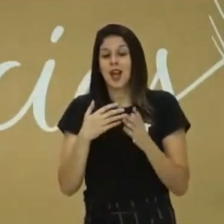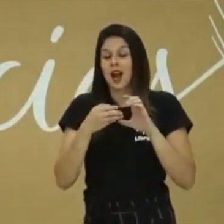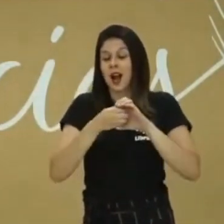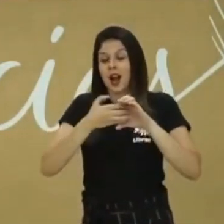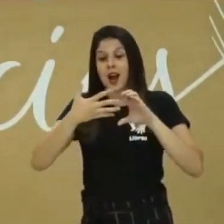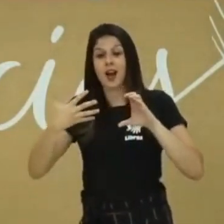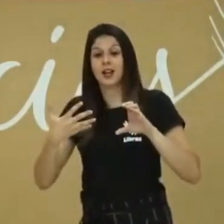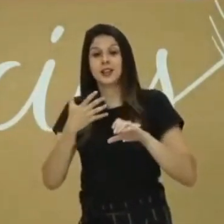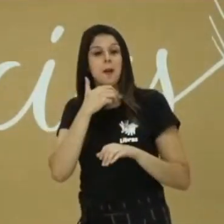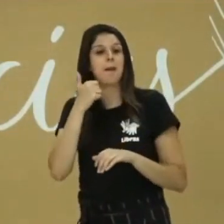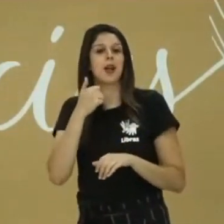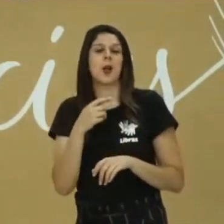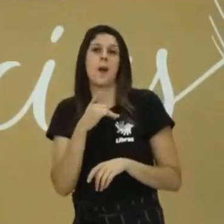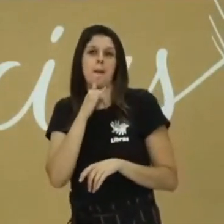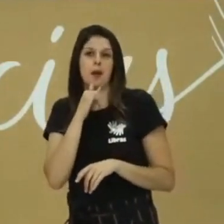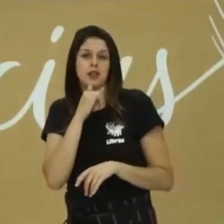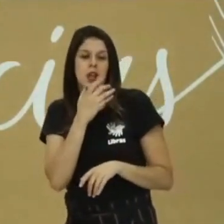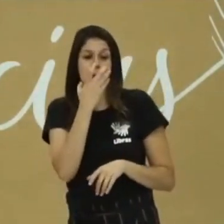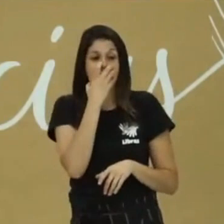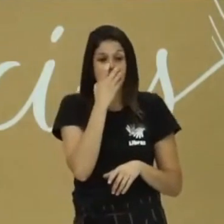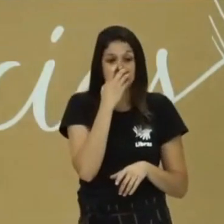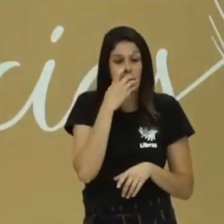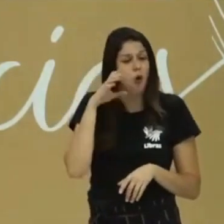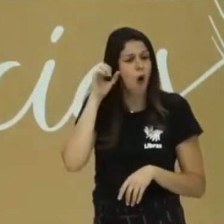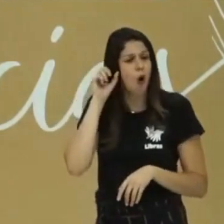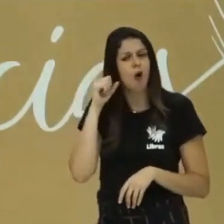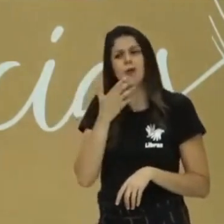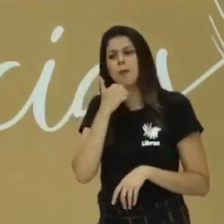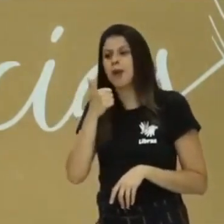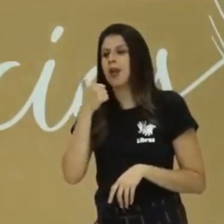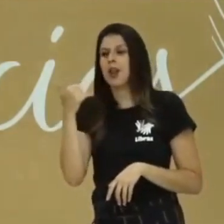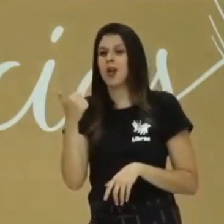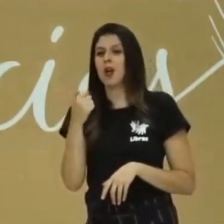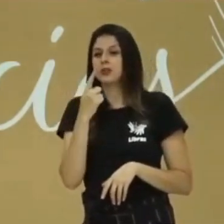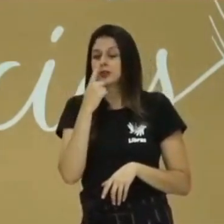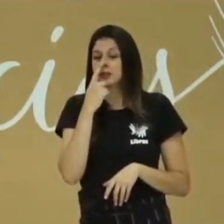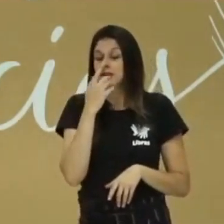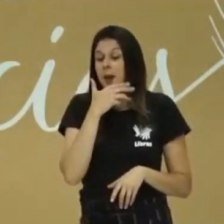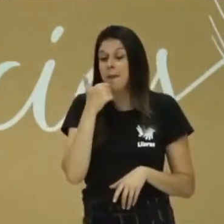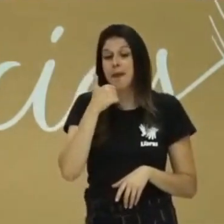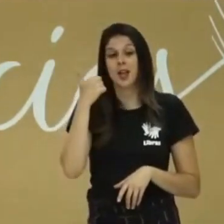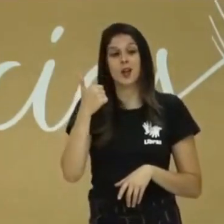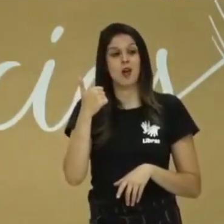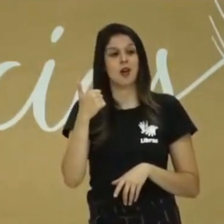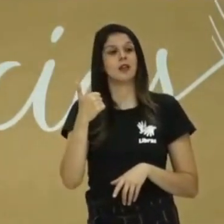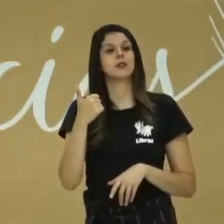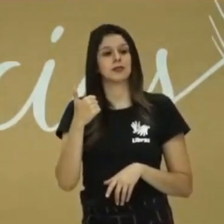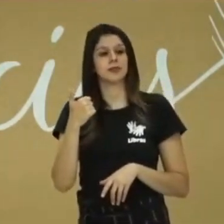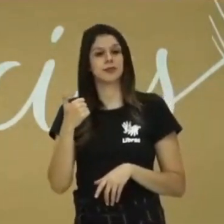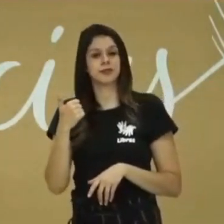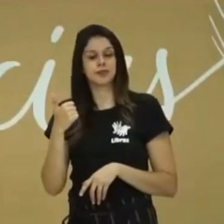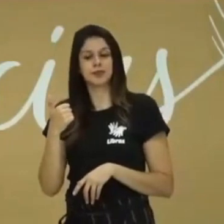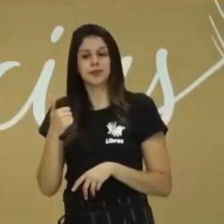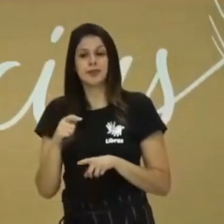você pega um cachorro ele tem um ouvido muito melhor ele tem um olfato muito melhor muito superior